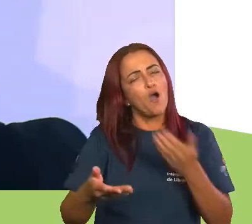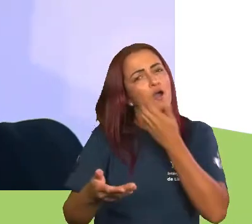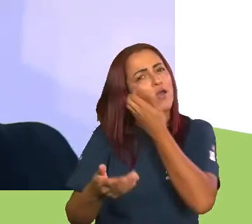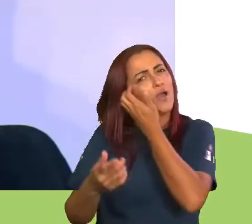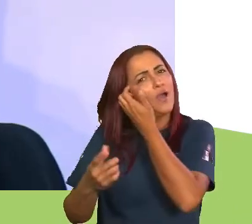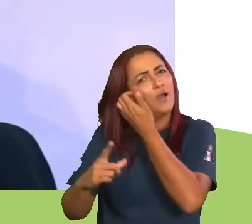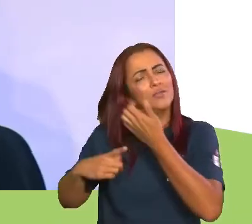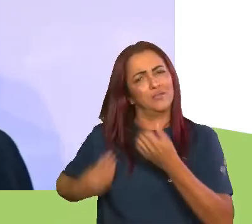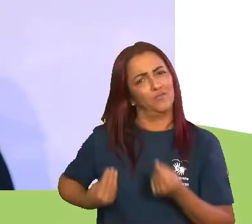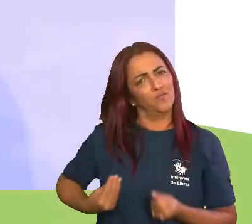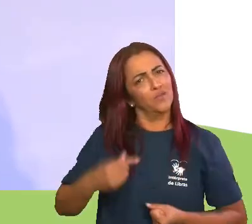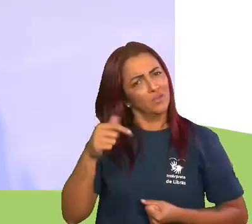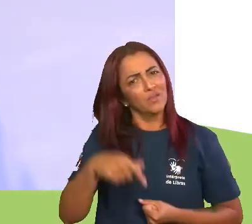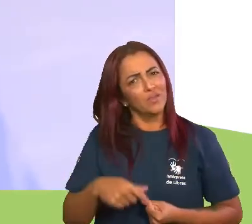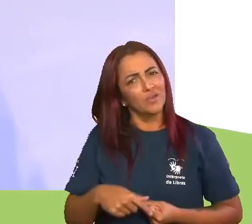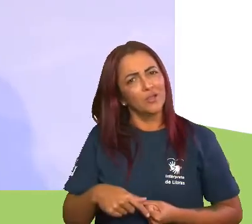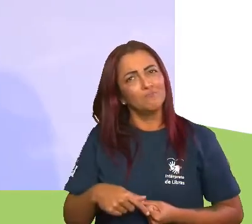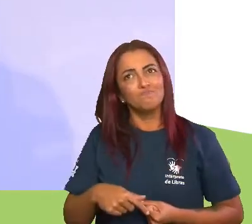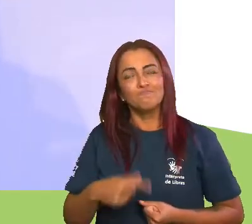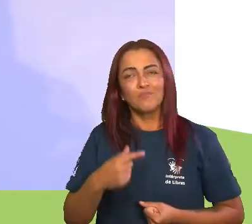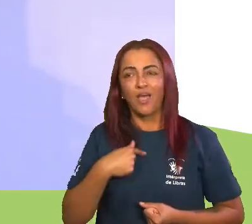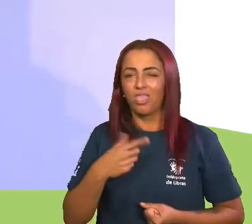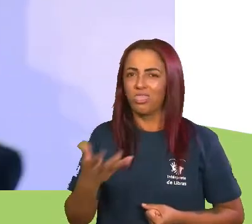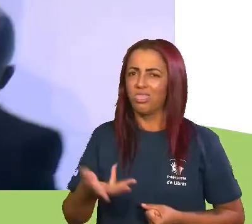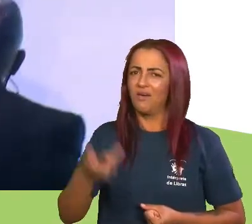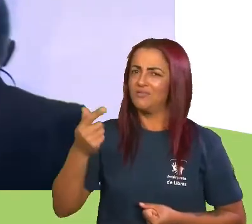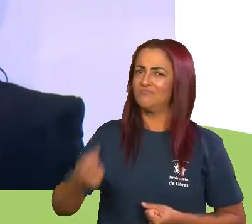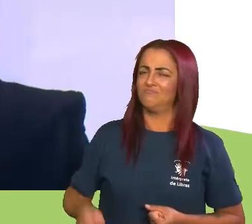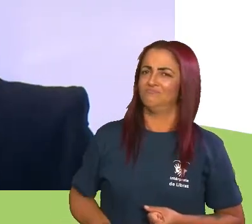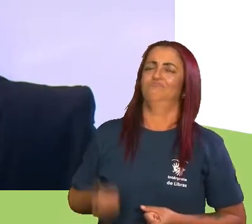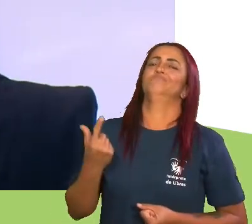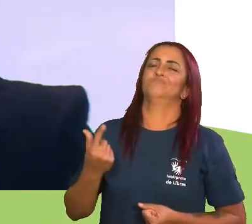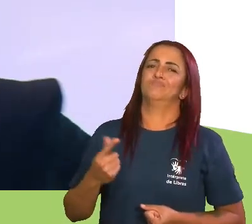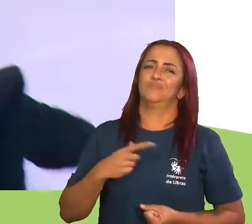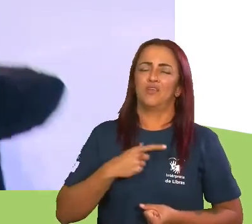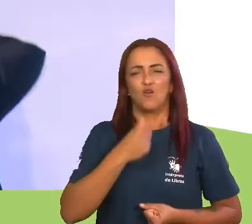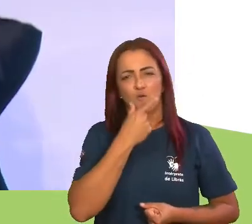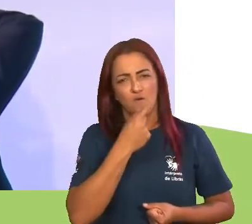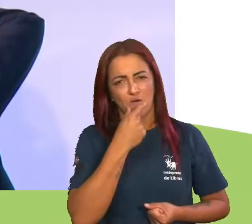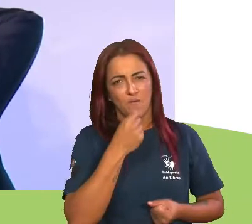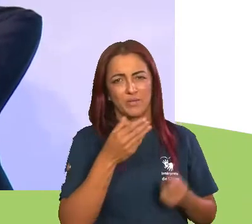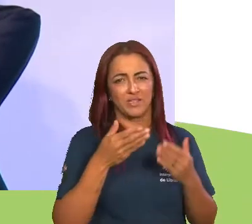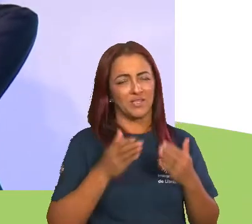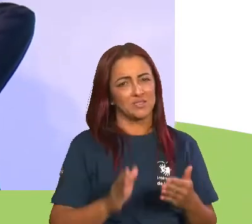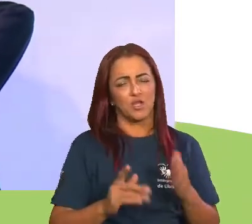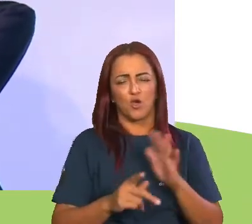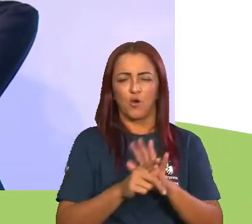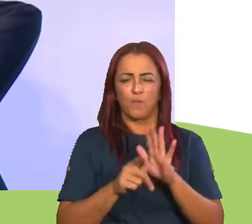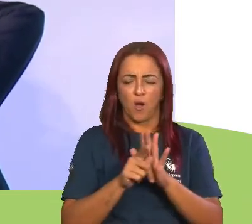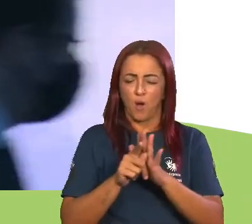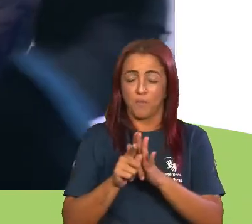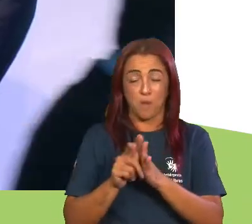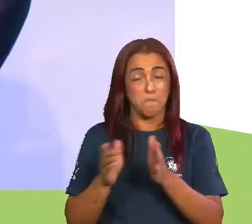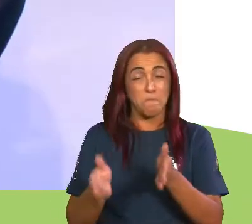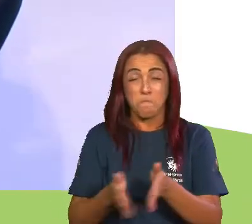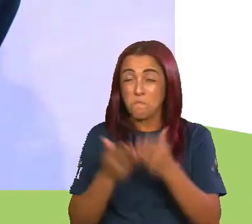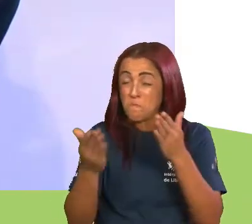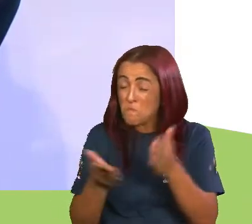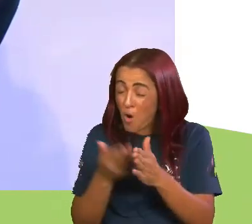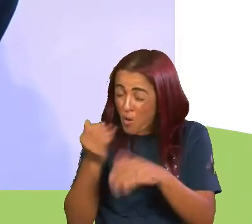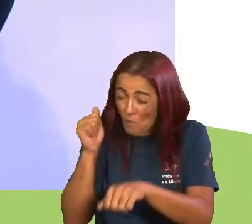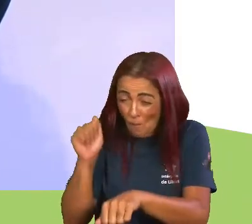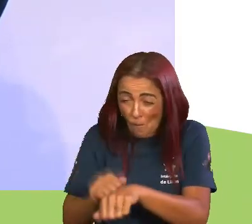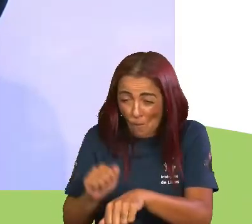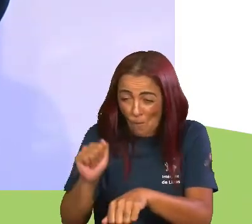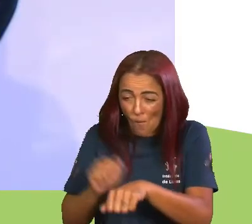Isso é surpreendente para um homem nascido abaixo da linha da pobreza encontrar